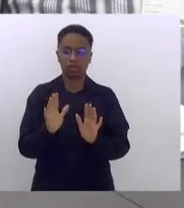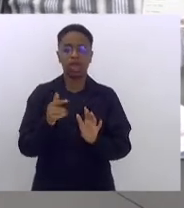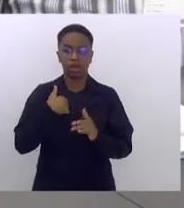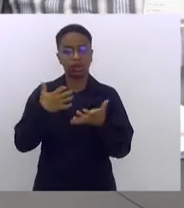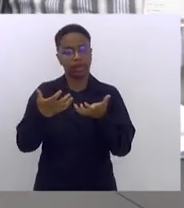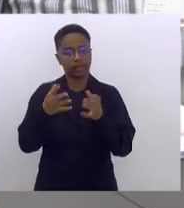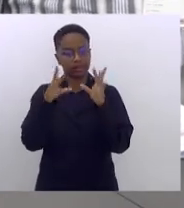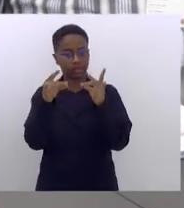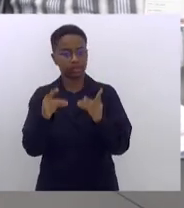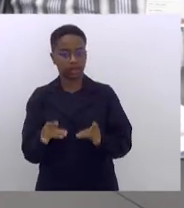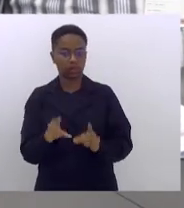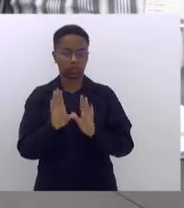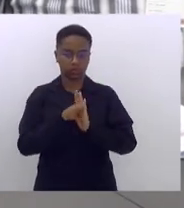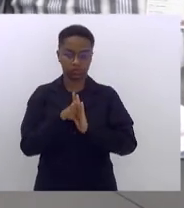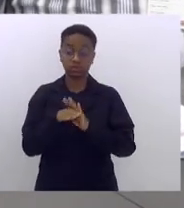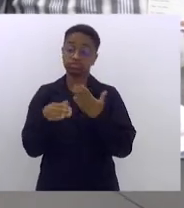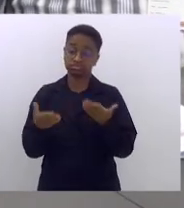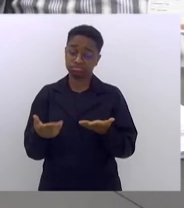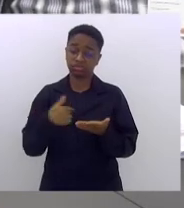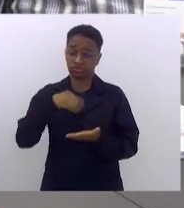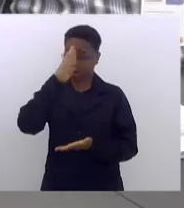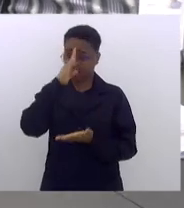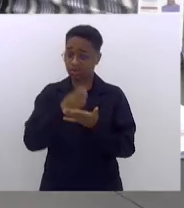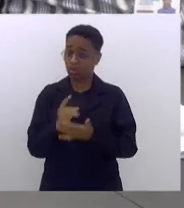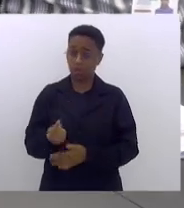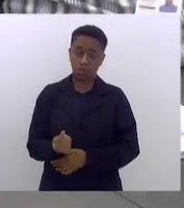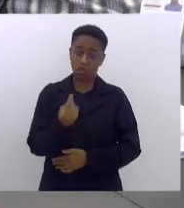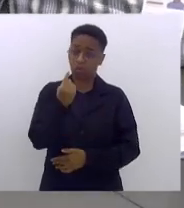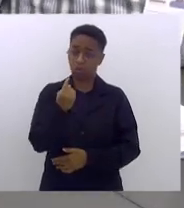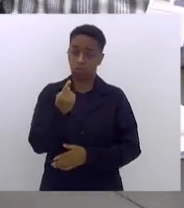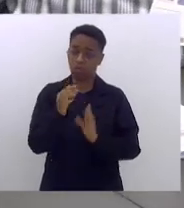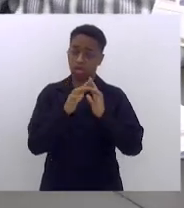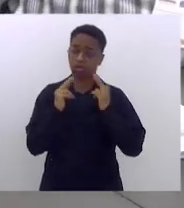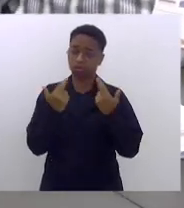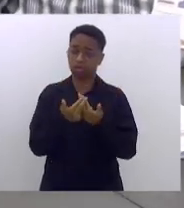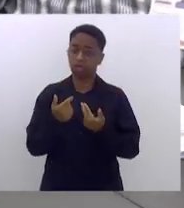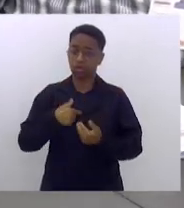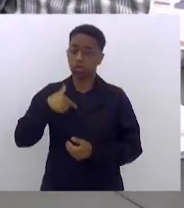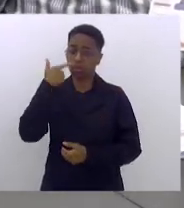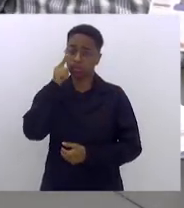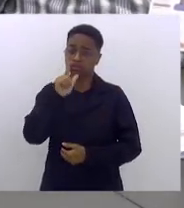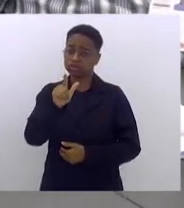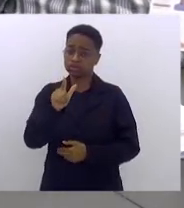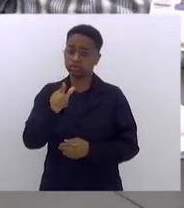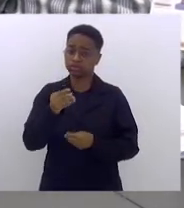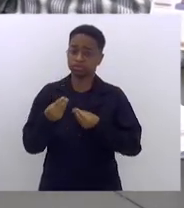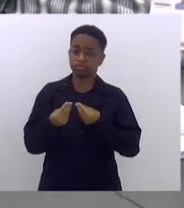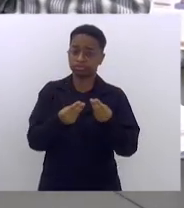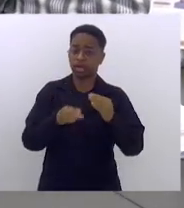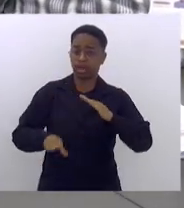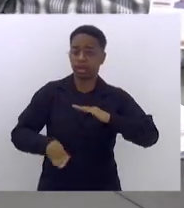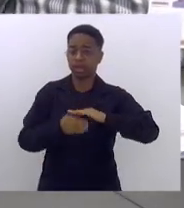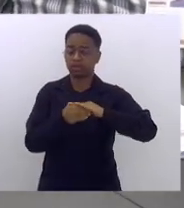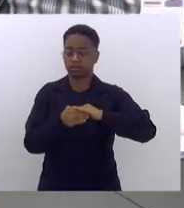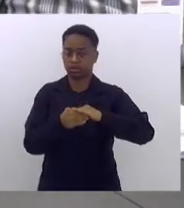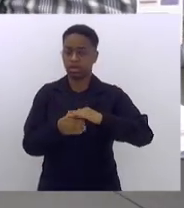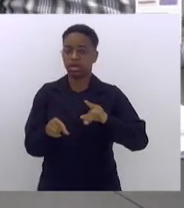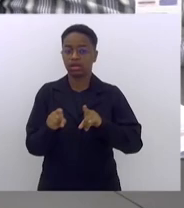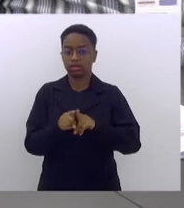Isso e apenas isso, e creio que em uma única sessão eu poderia apresentar uma subemenda